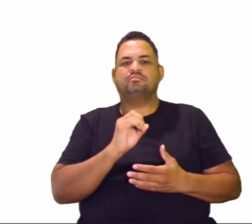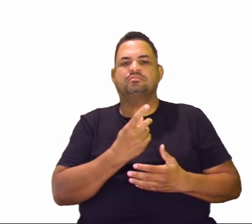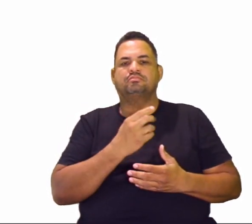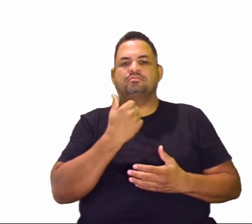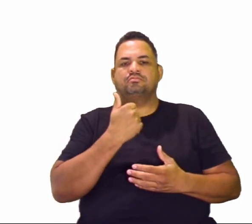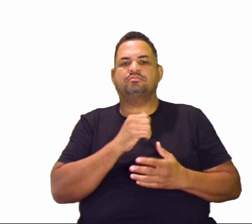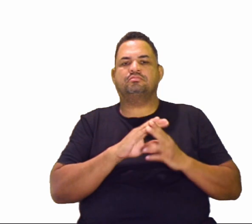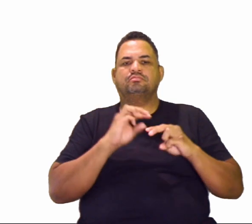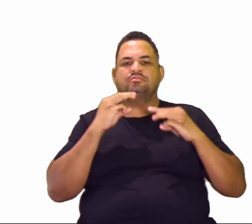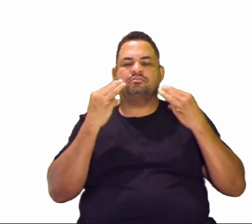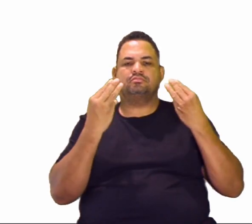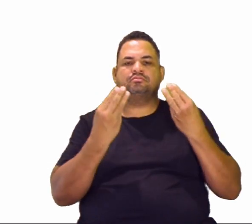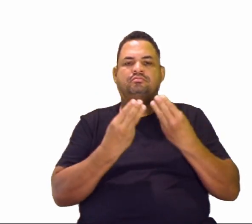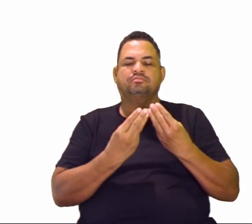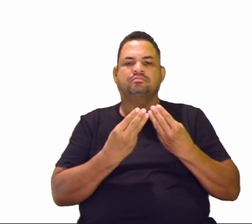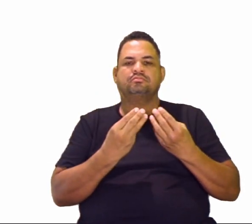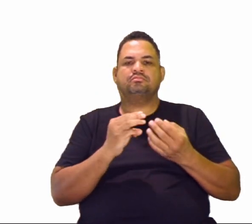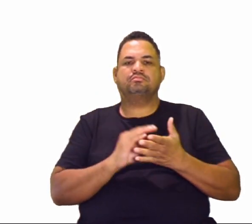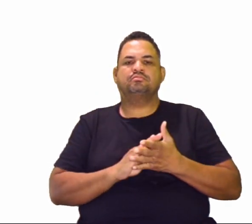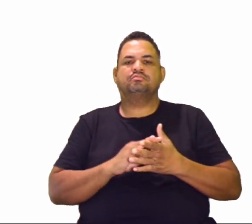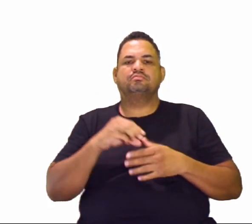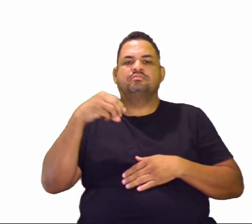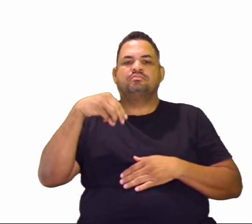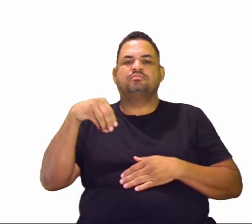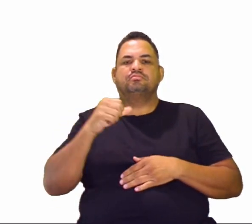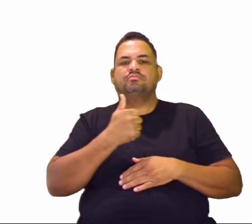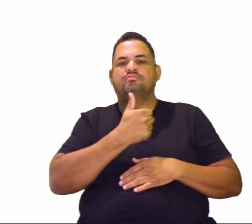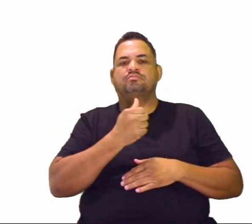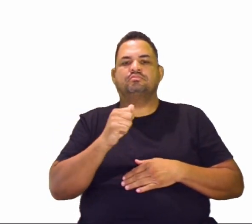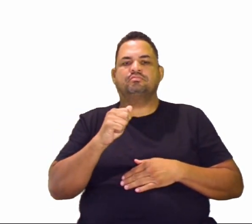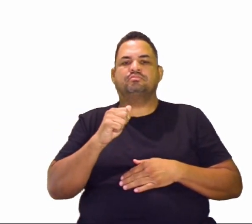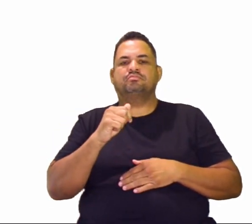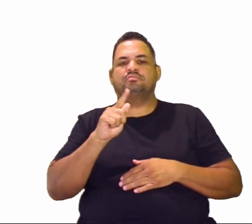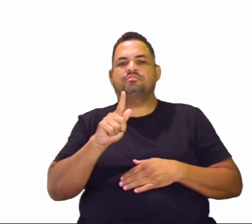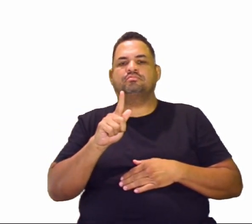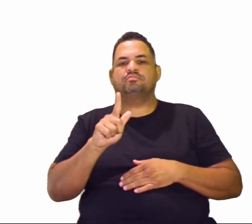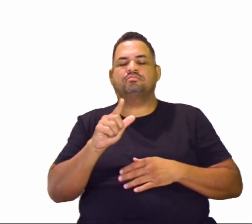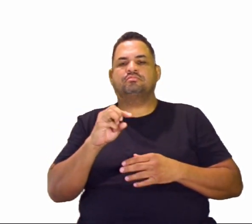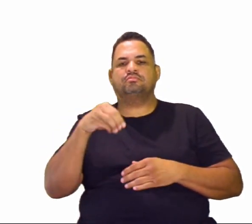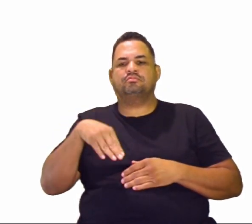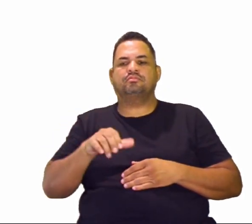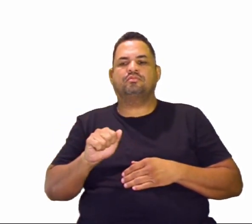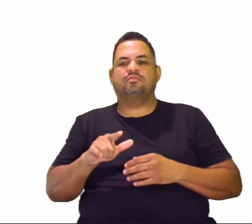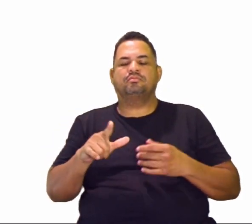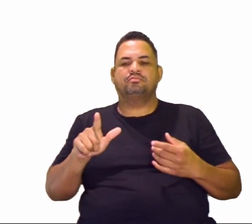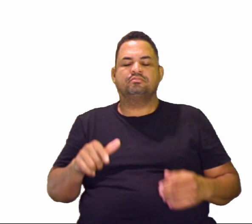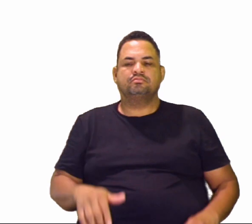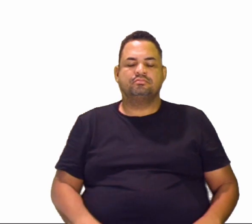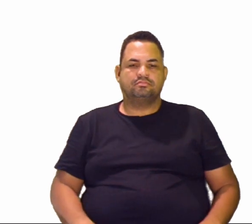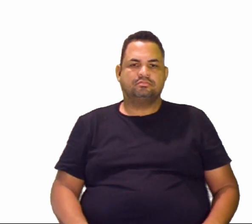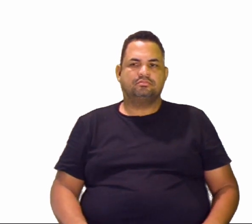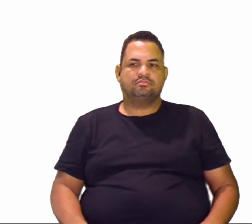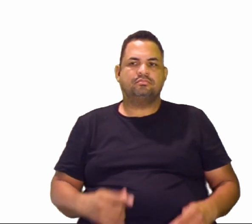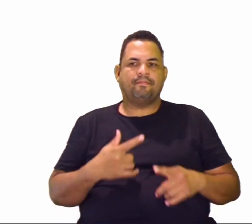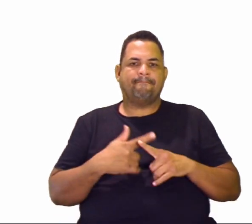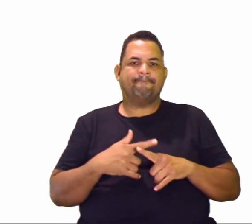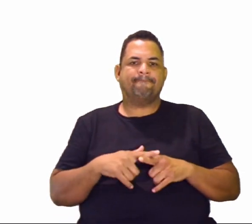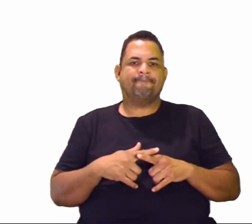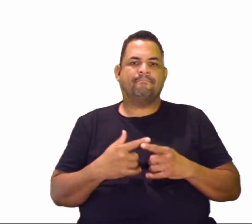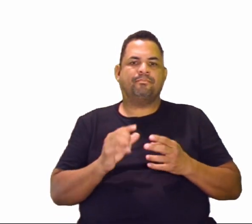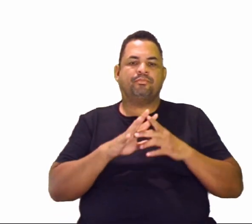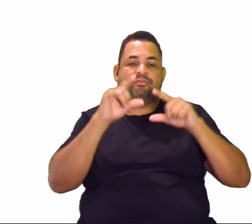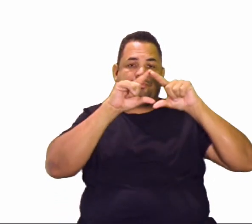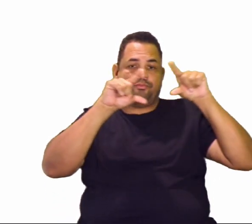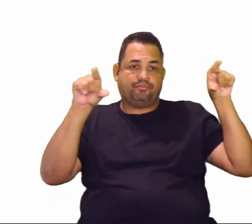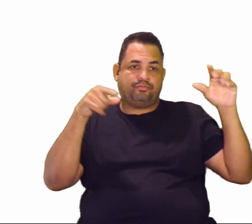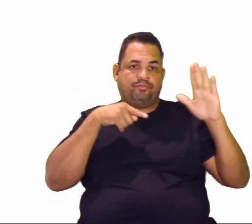uma massa molar de 16 gramas por mol. Por que eu estou trabalhando com a massa molar? Porque no